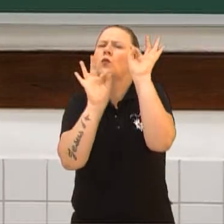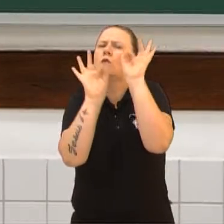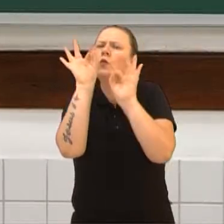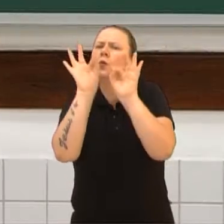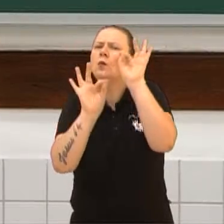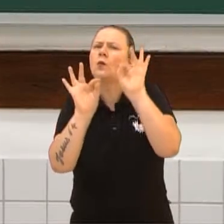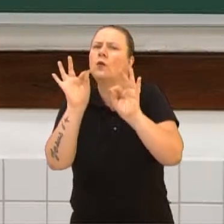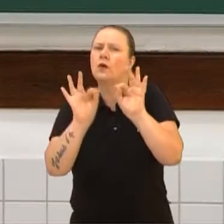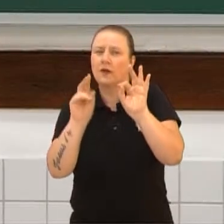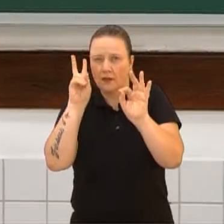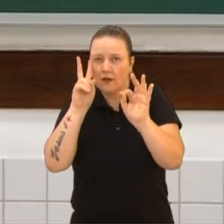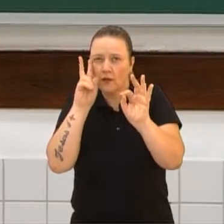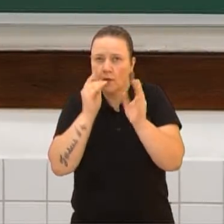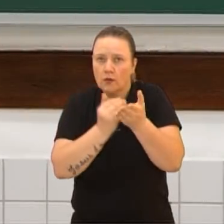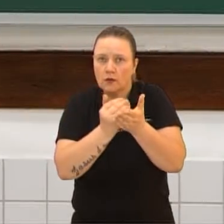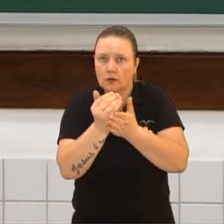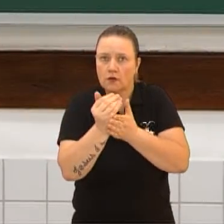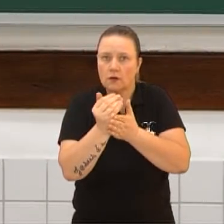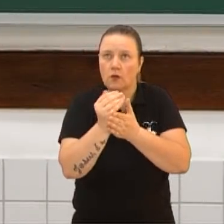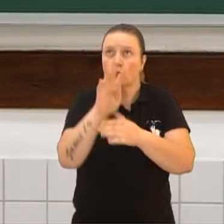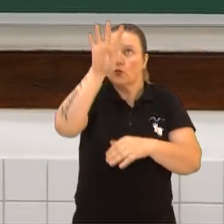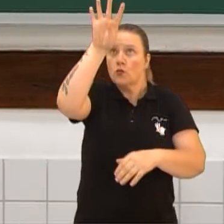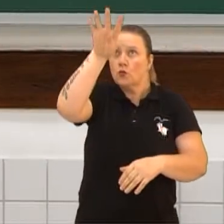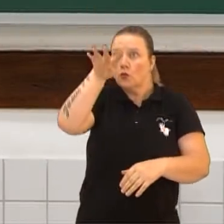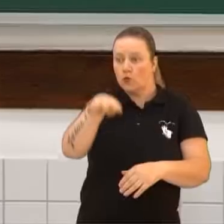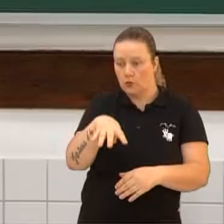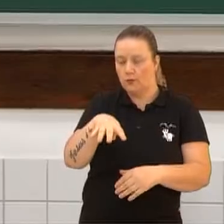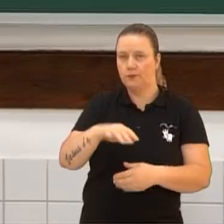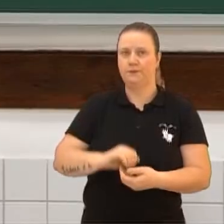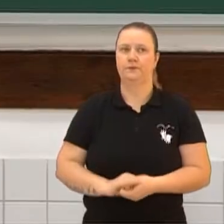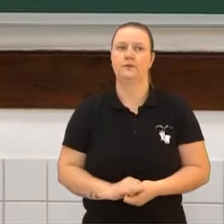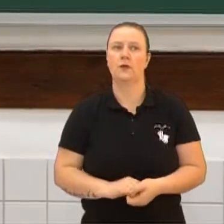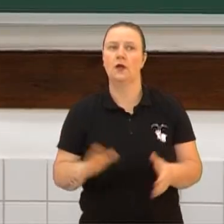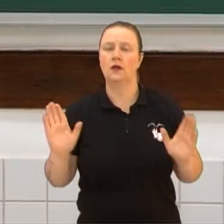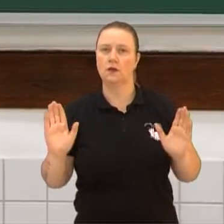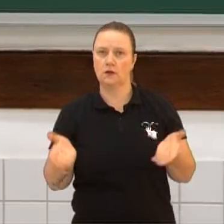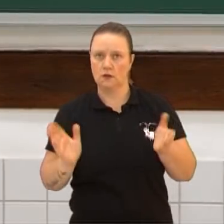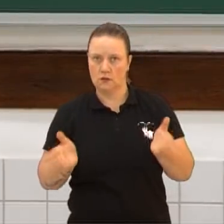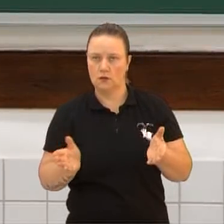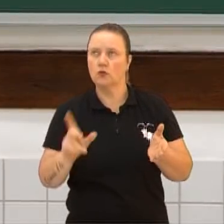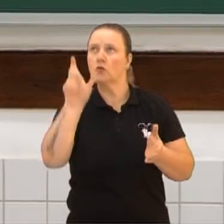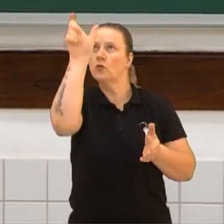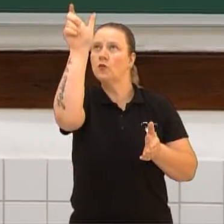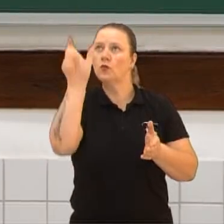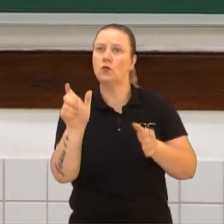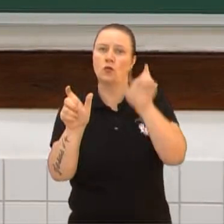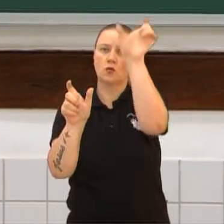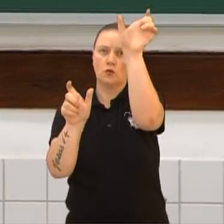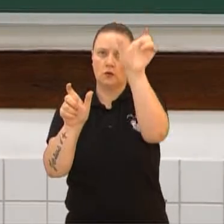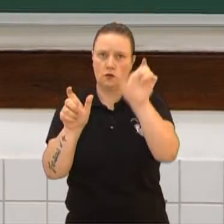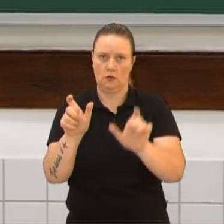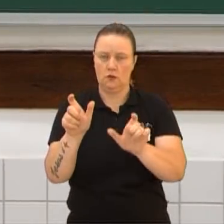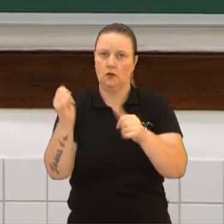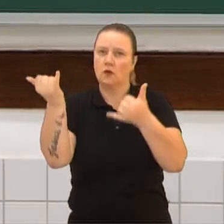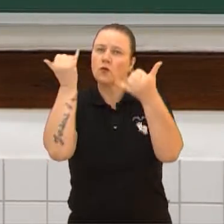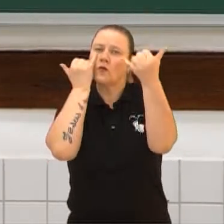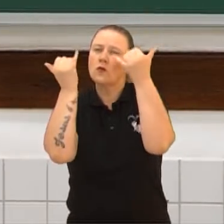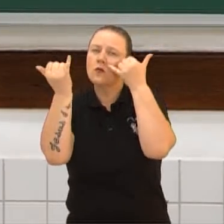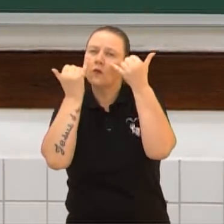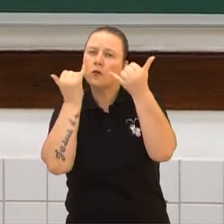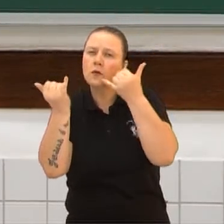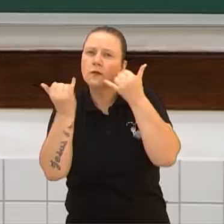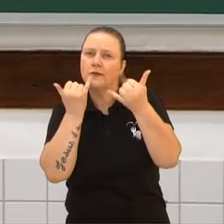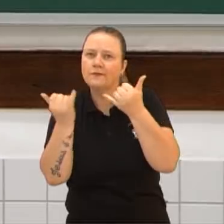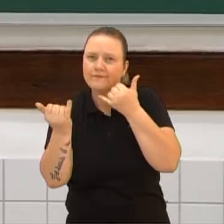início que a professora explicou? Verticalmente, né? Então, nesse caso, nós organizamos ela verticalmente, contendo o quê? O